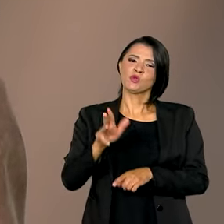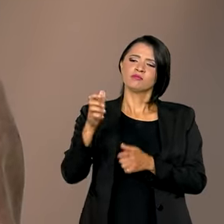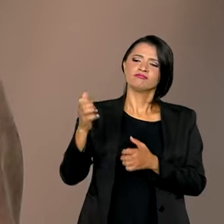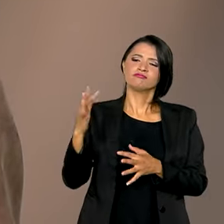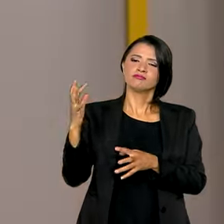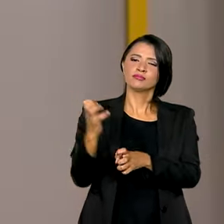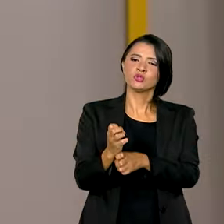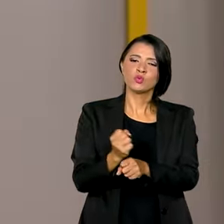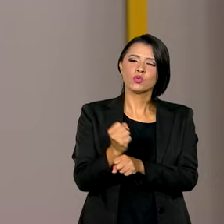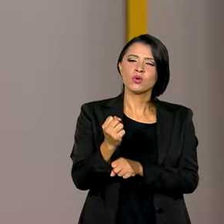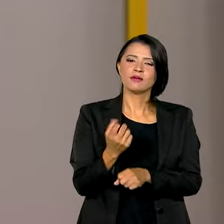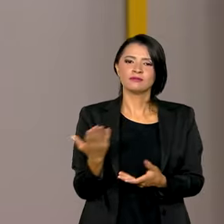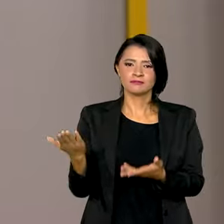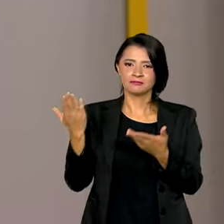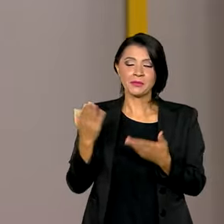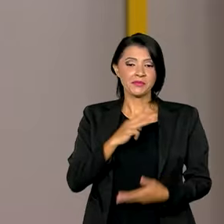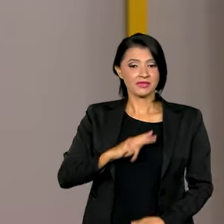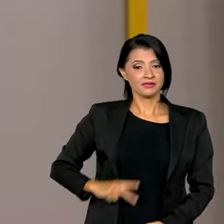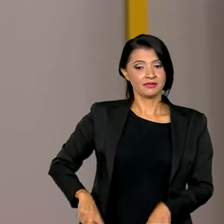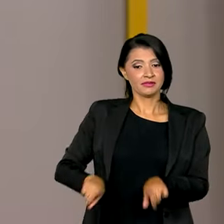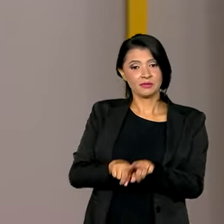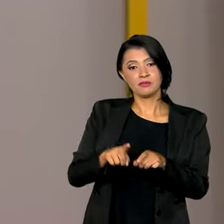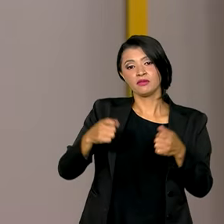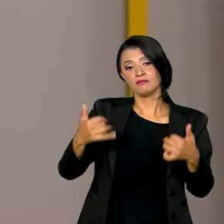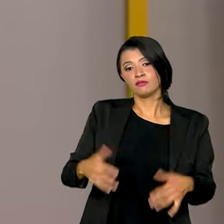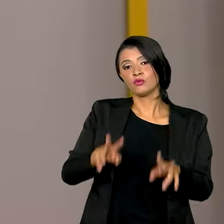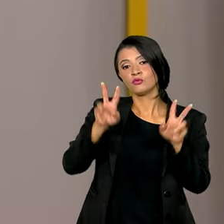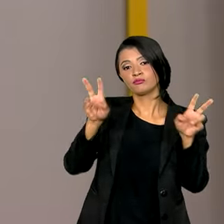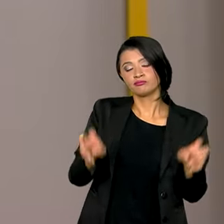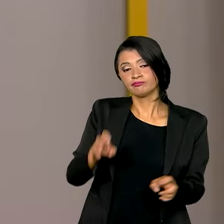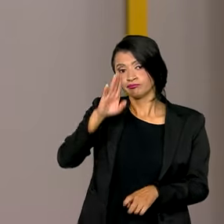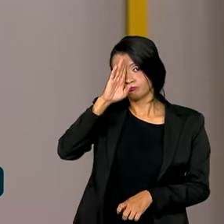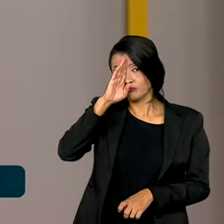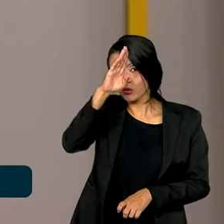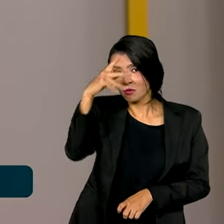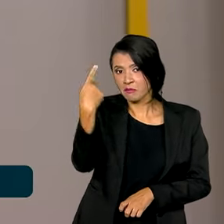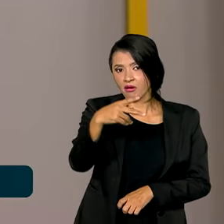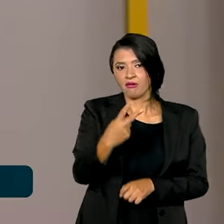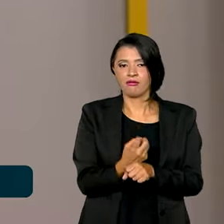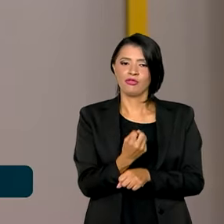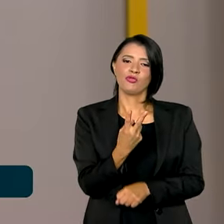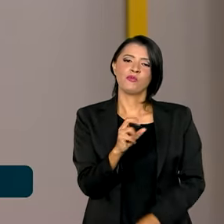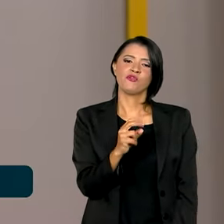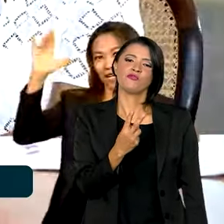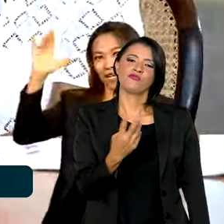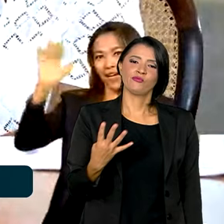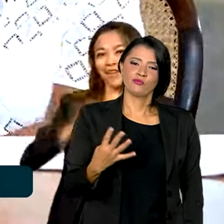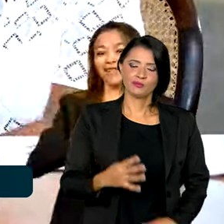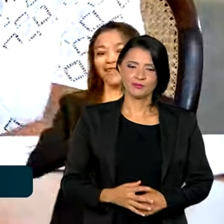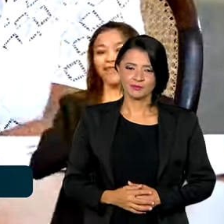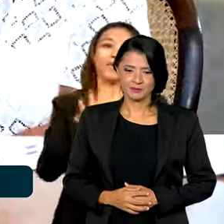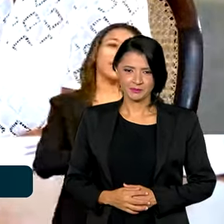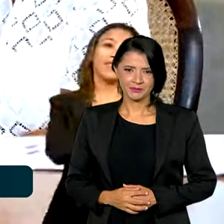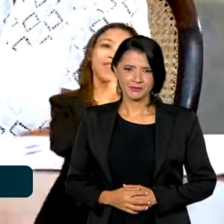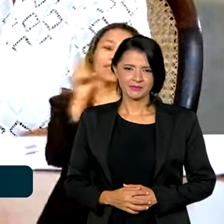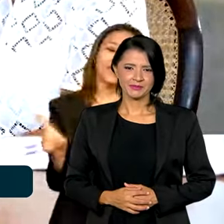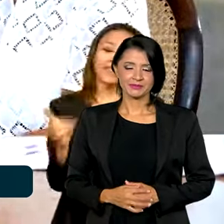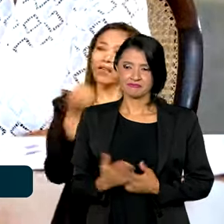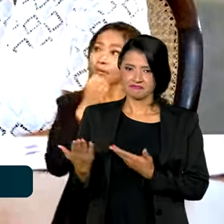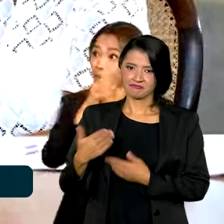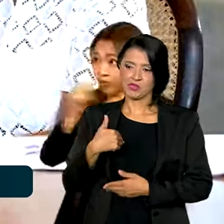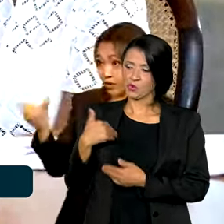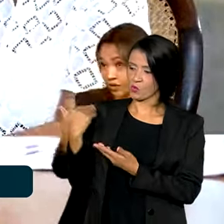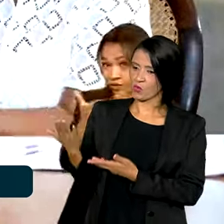balanço do ano. O presidente também falou sobre as prioridades para 2024. Ao lado